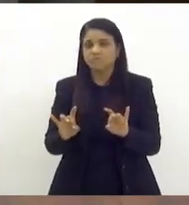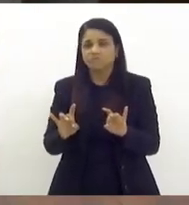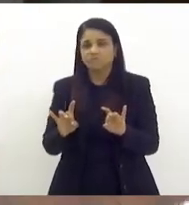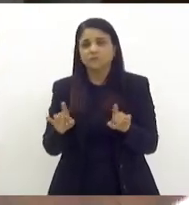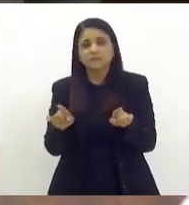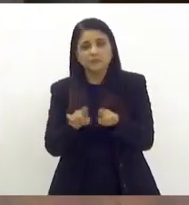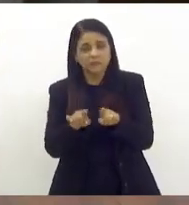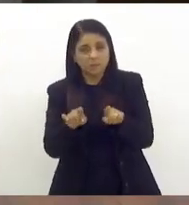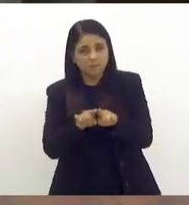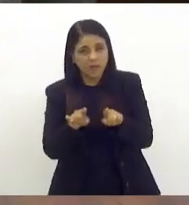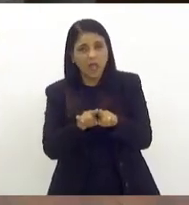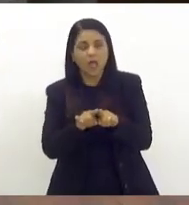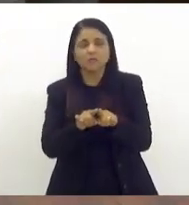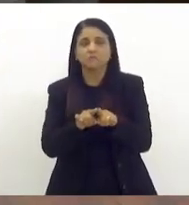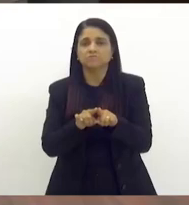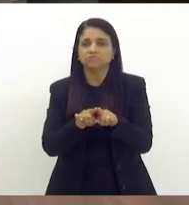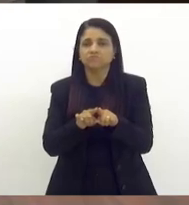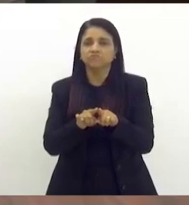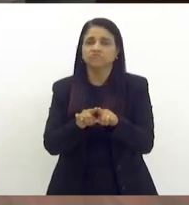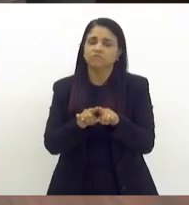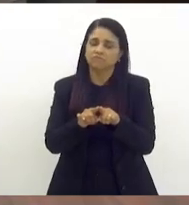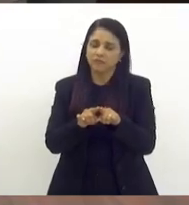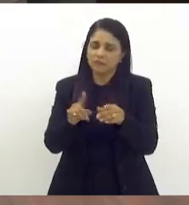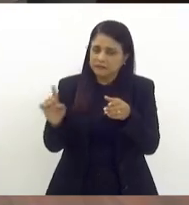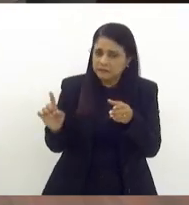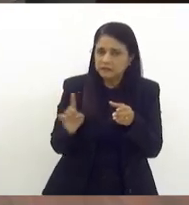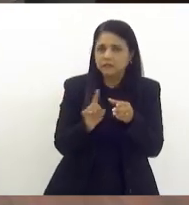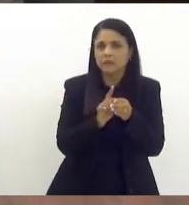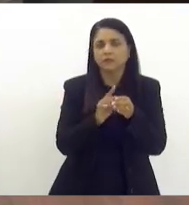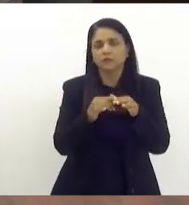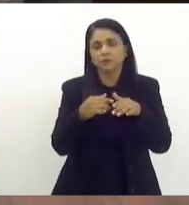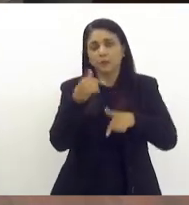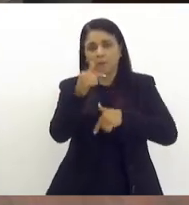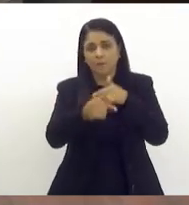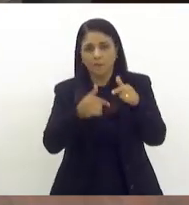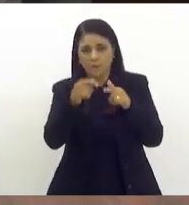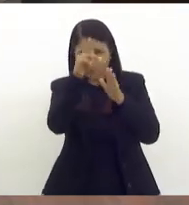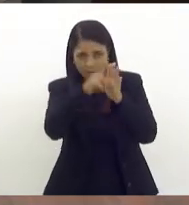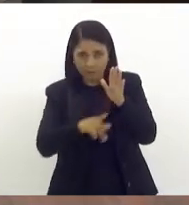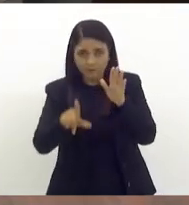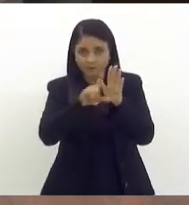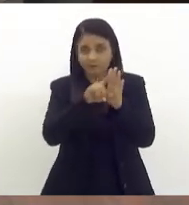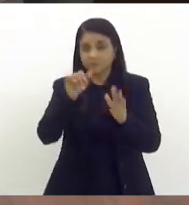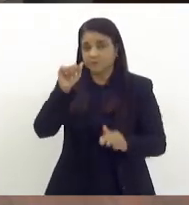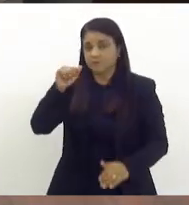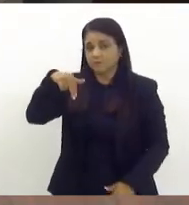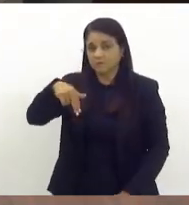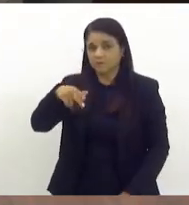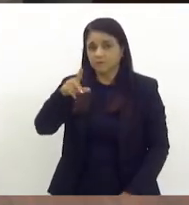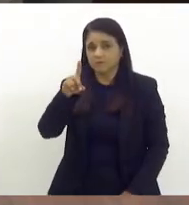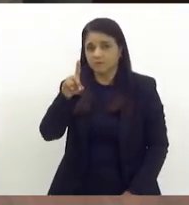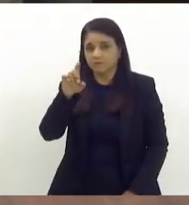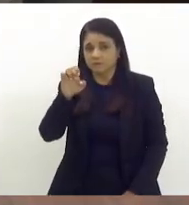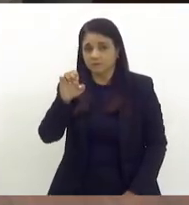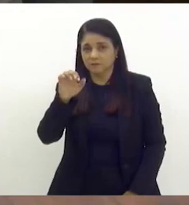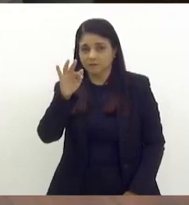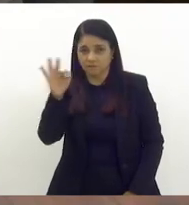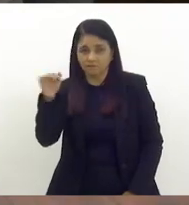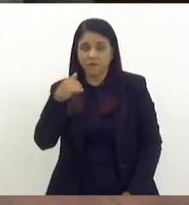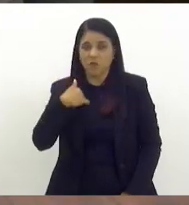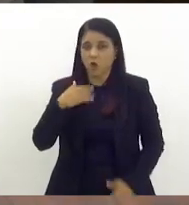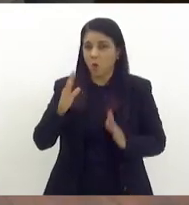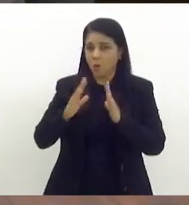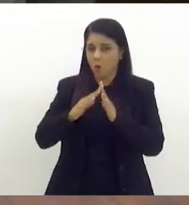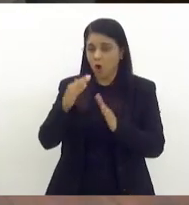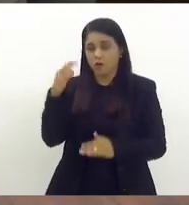beneficiada com esse projeto que a gente está votando aqui que é a Ambev Eu sou lá de Niterói